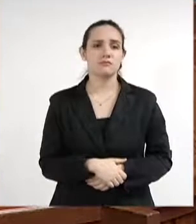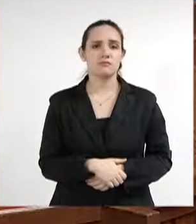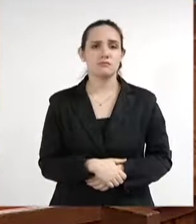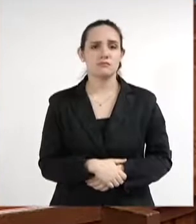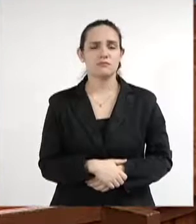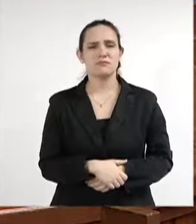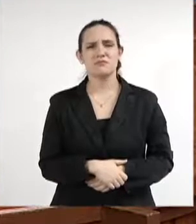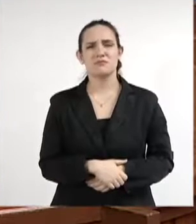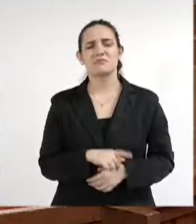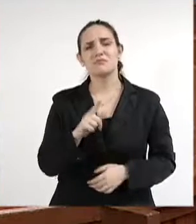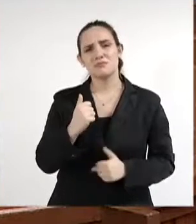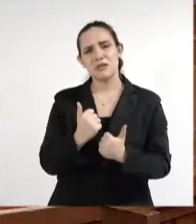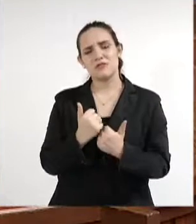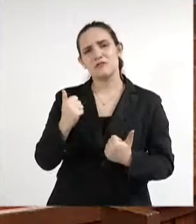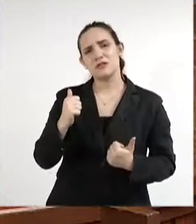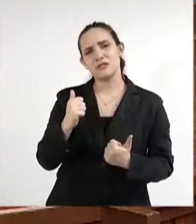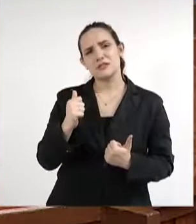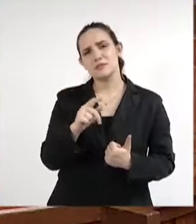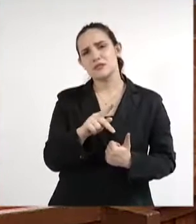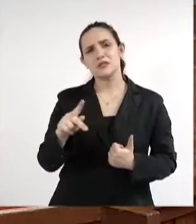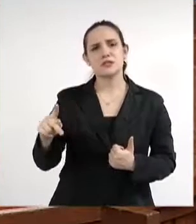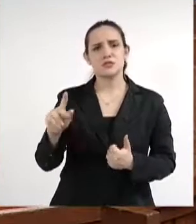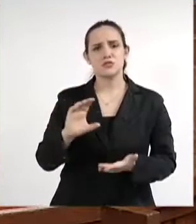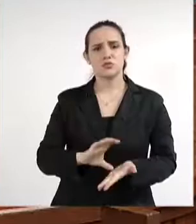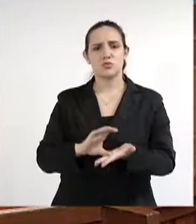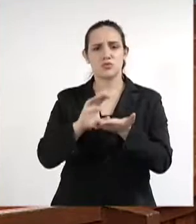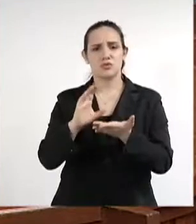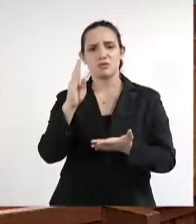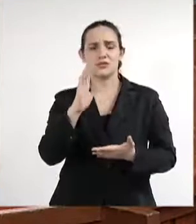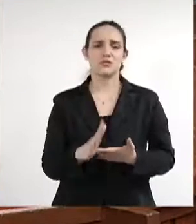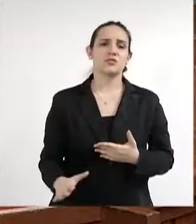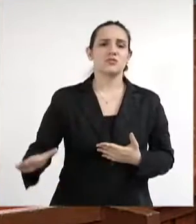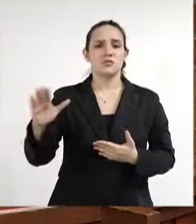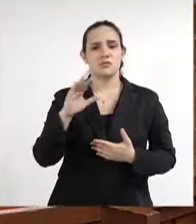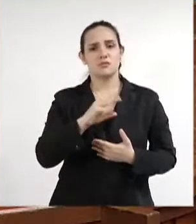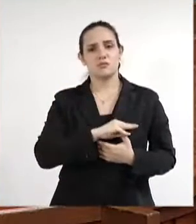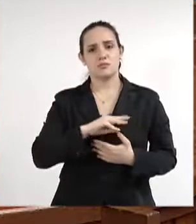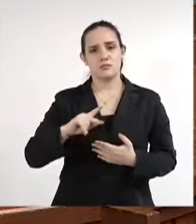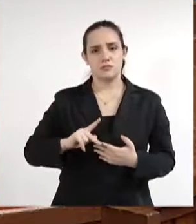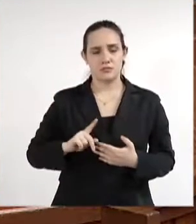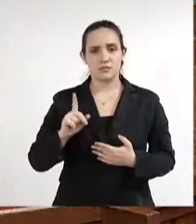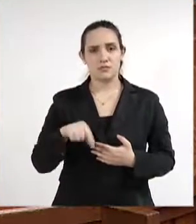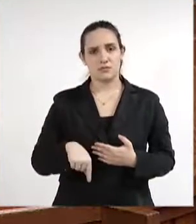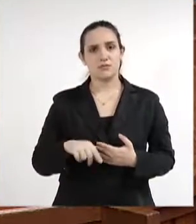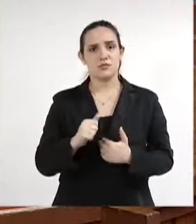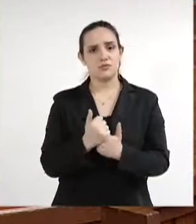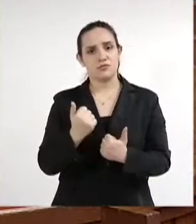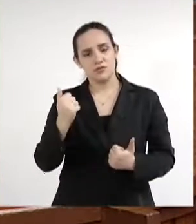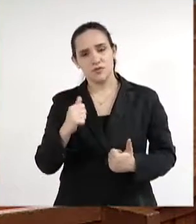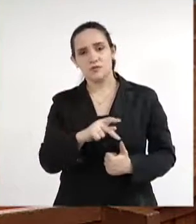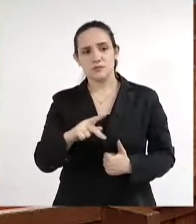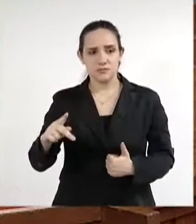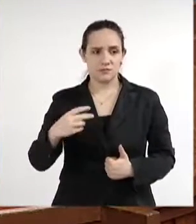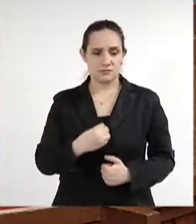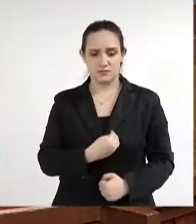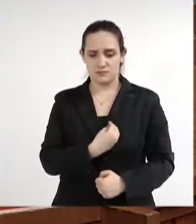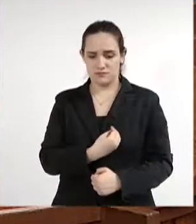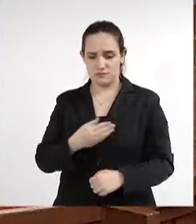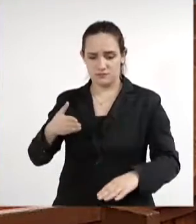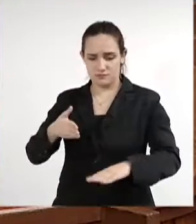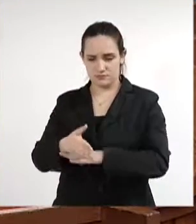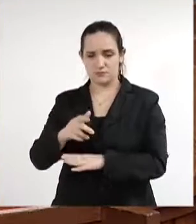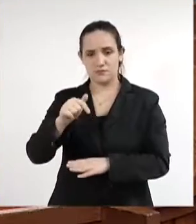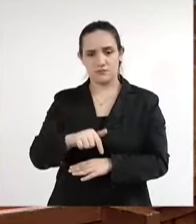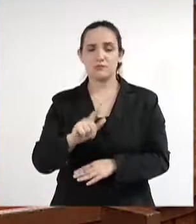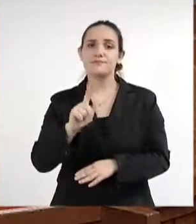se não me engano, do vice-presidente do Conselho Nacional do Ministério Público, que a presidente é a Raquel Dodge, mas o vice-presidente esteve aqui, e